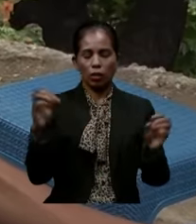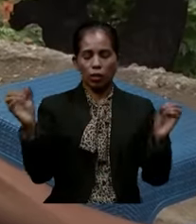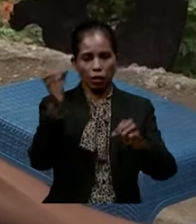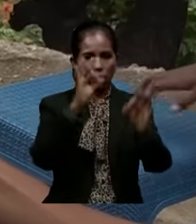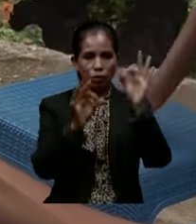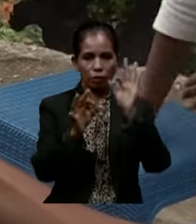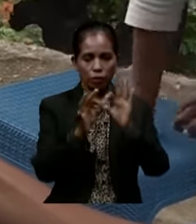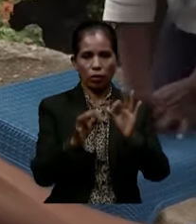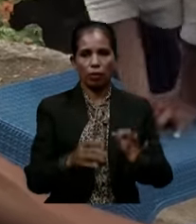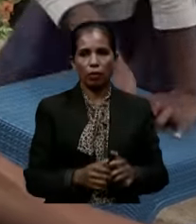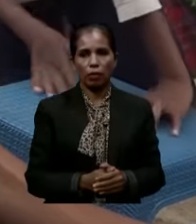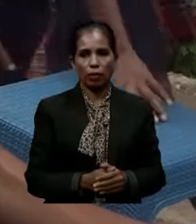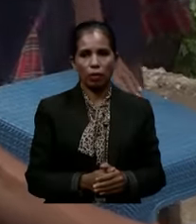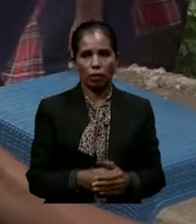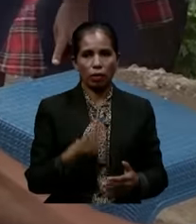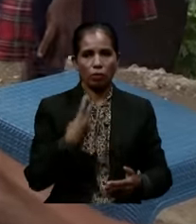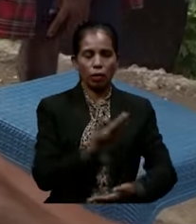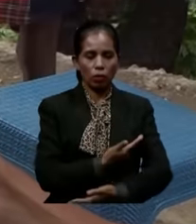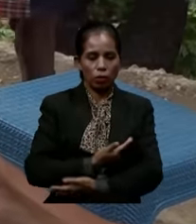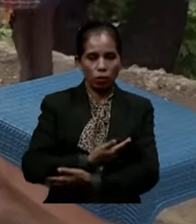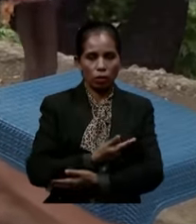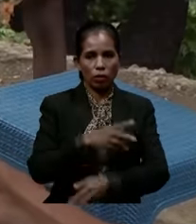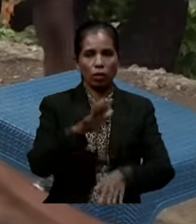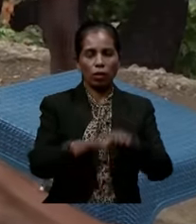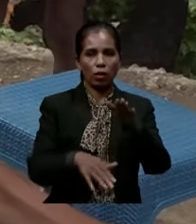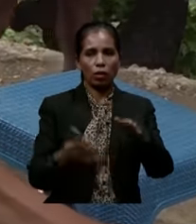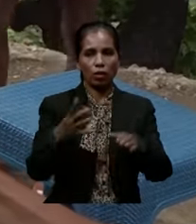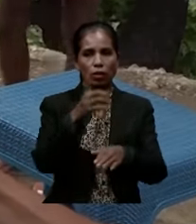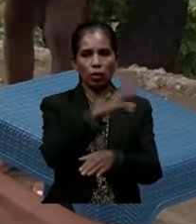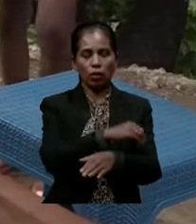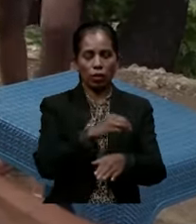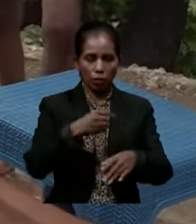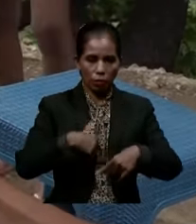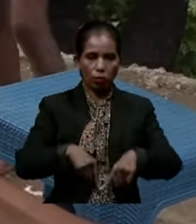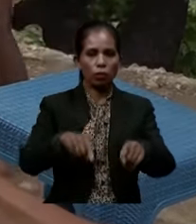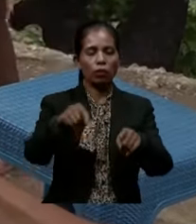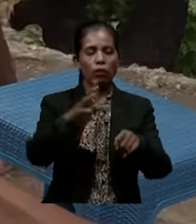ne lori lau tun sira kus tun sa de tera lolon ne tun sa de